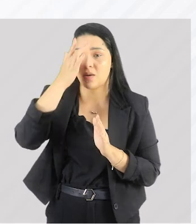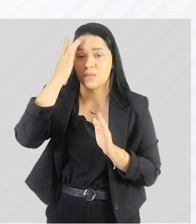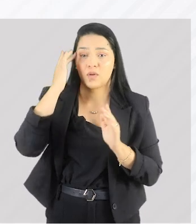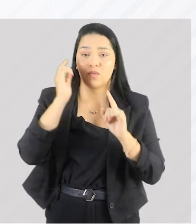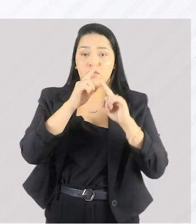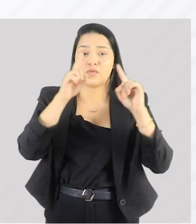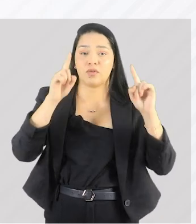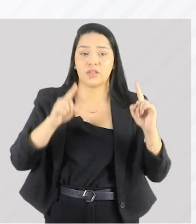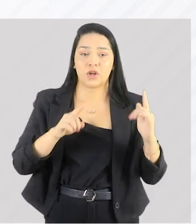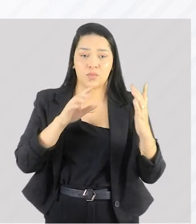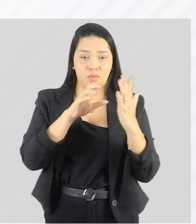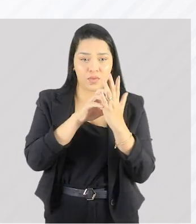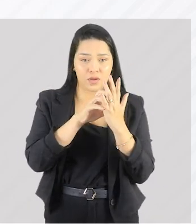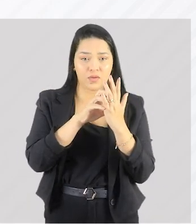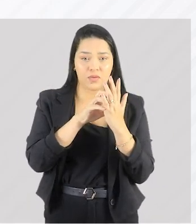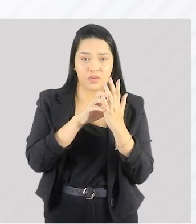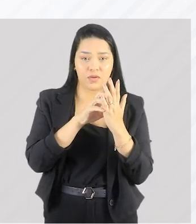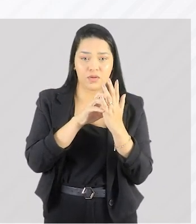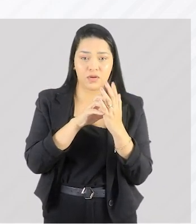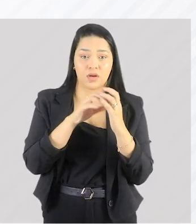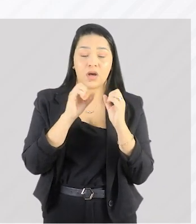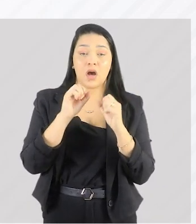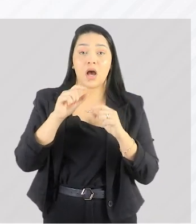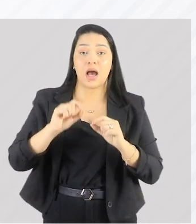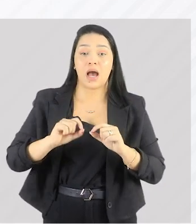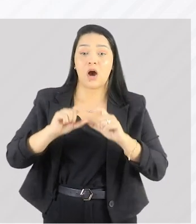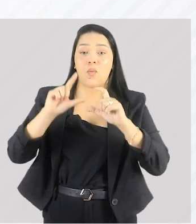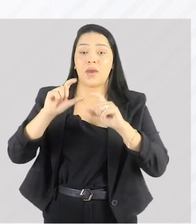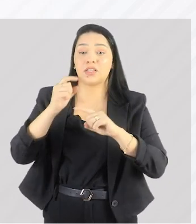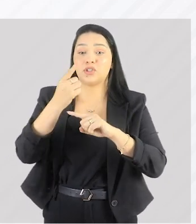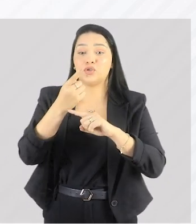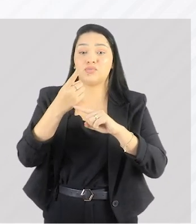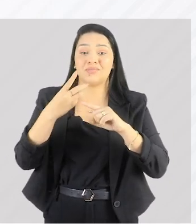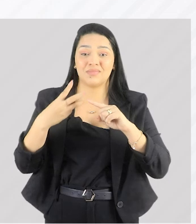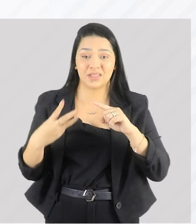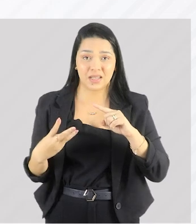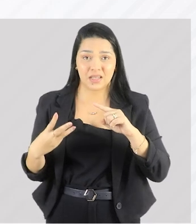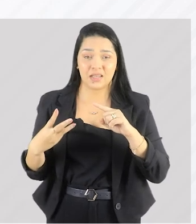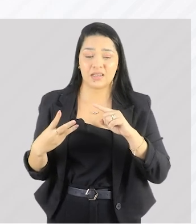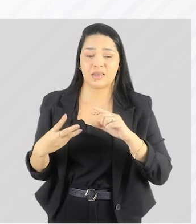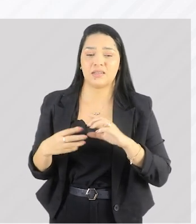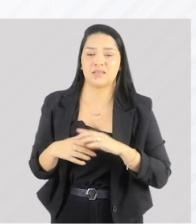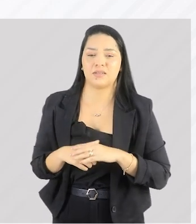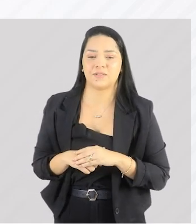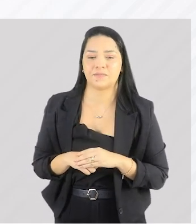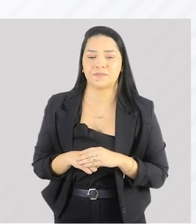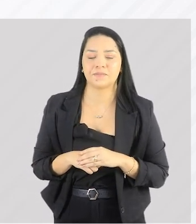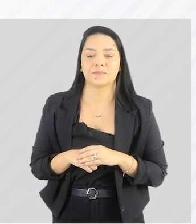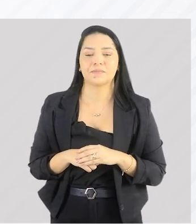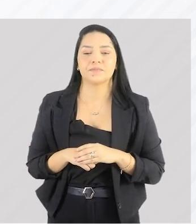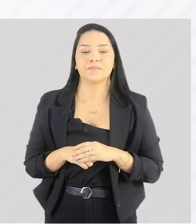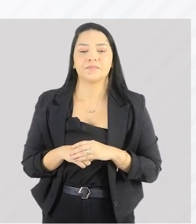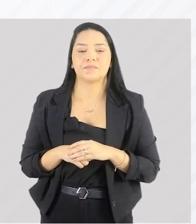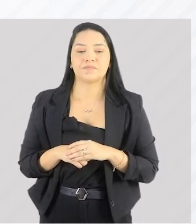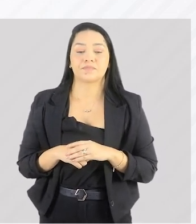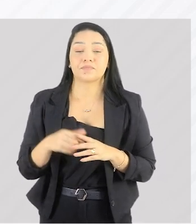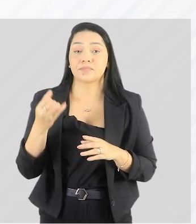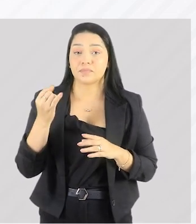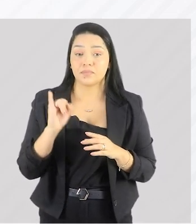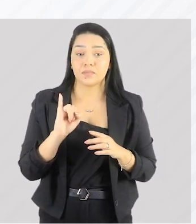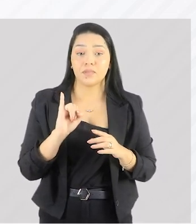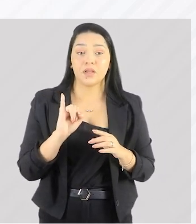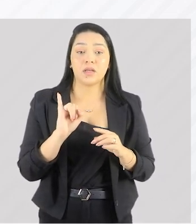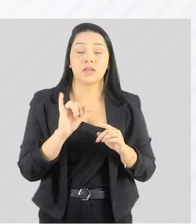cometido por um funcionário público, a pena sofrerá um acréscimo de 1/3. Se